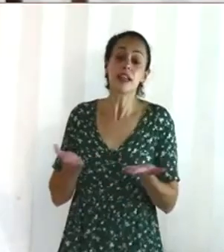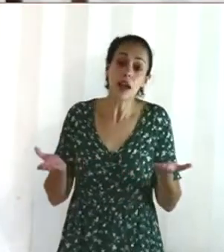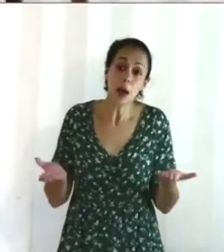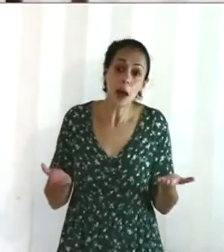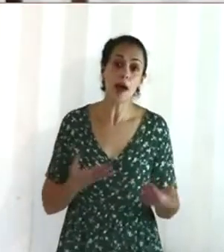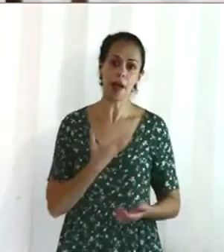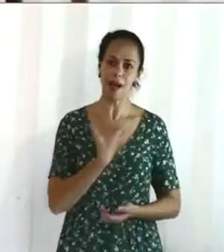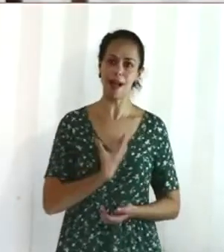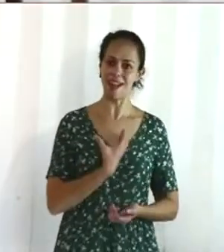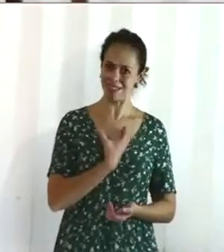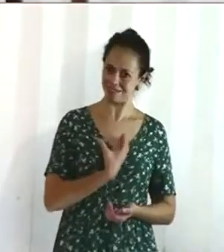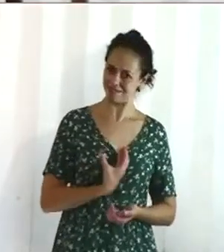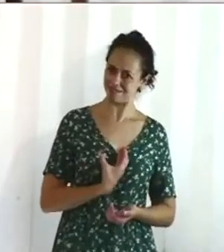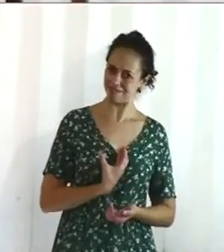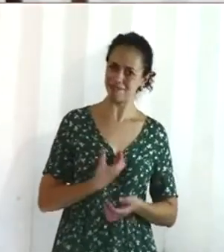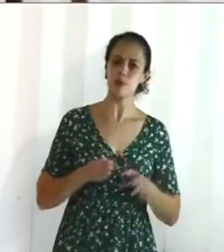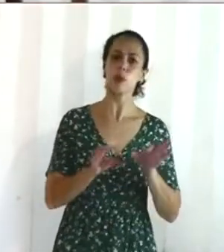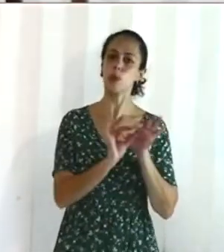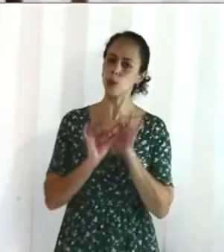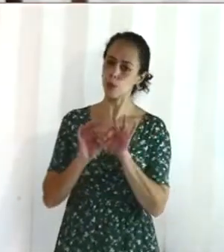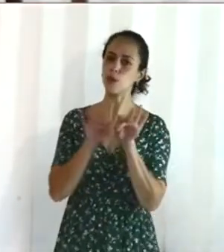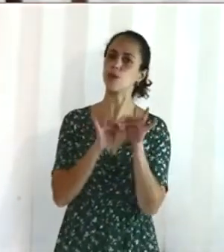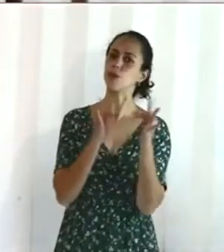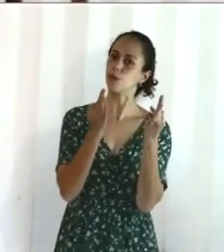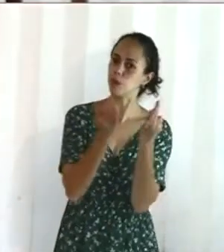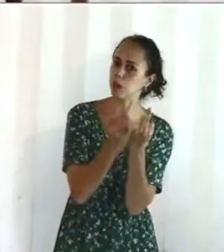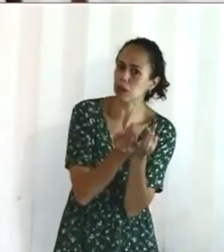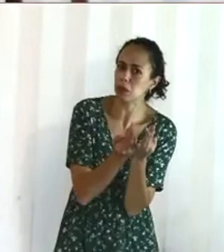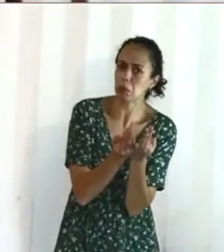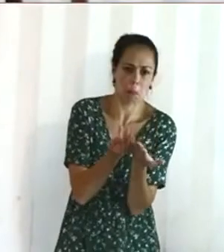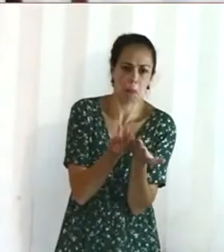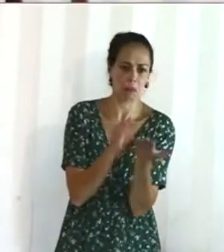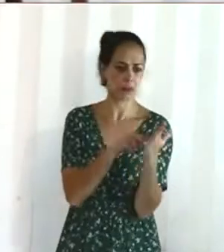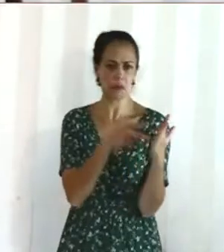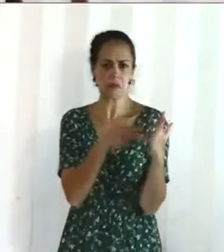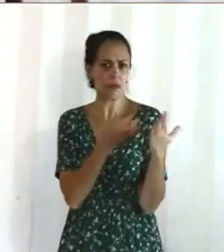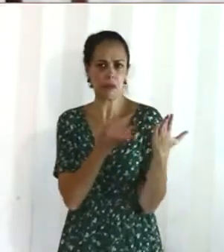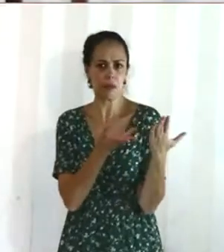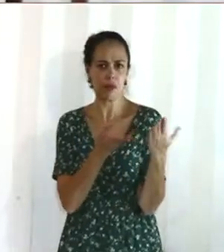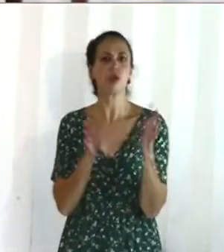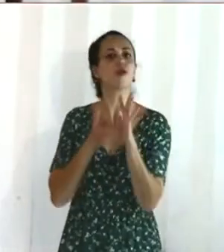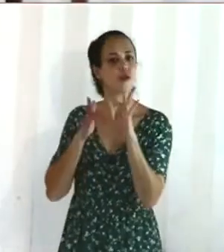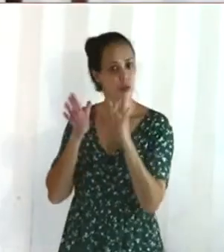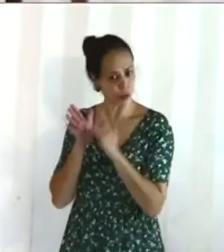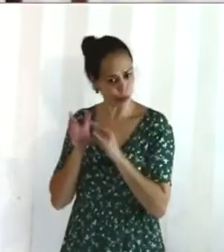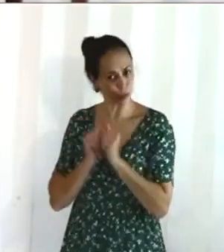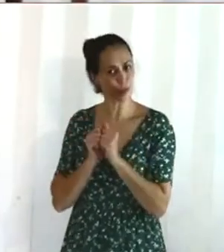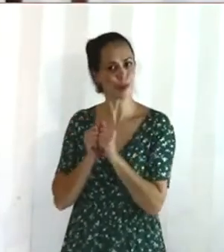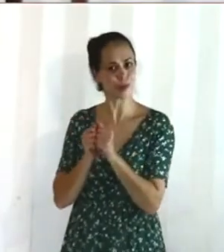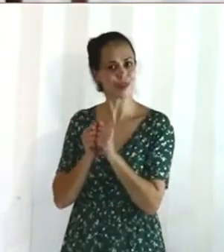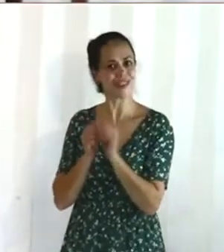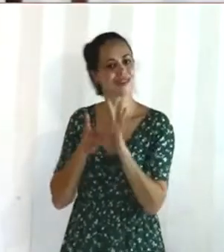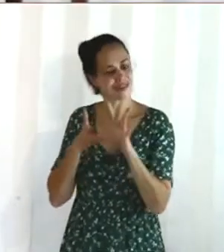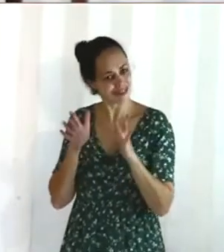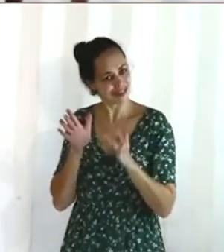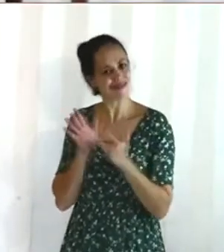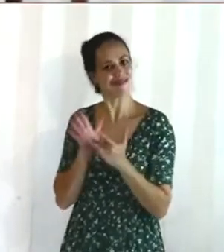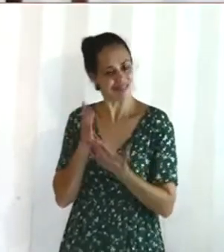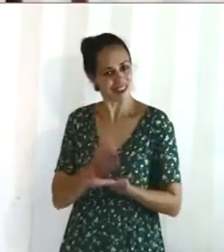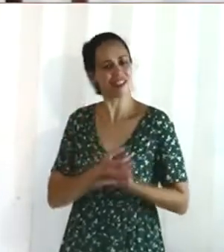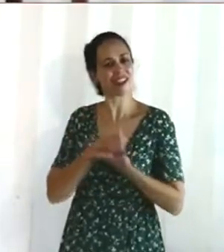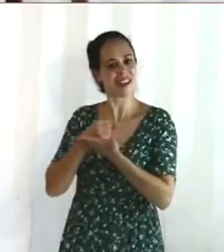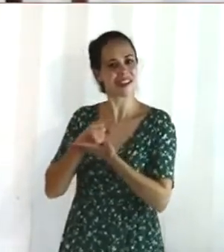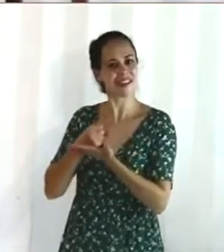fará sentido se Jesus Cristo estiver ali. Porque você está unido com Cristo. Você